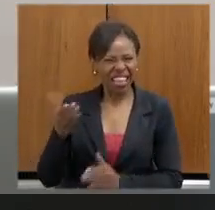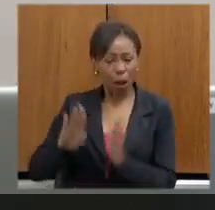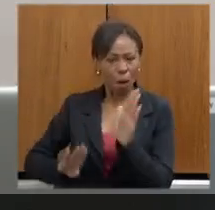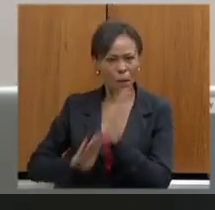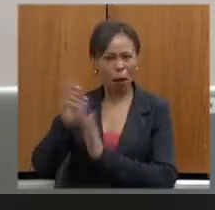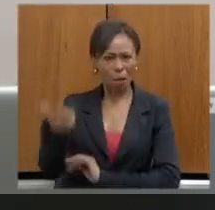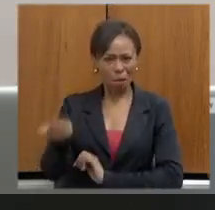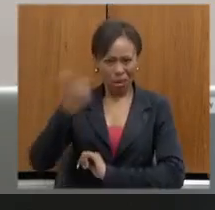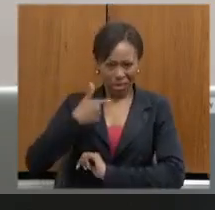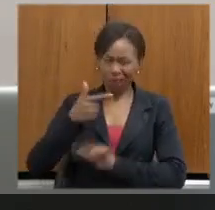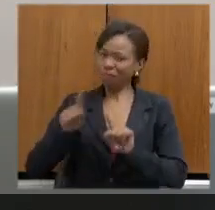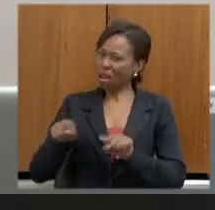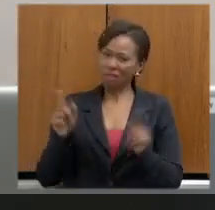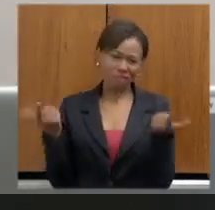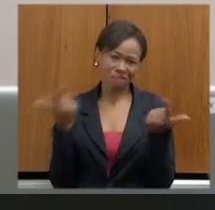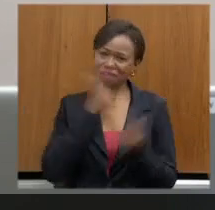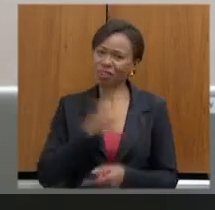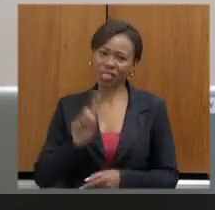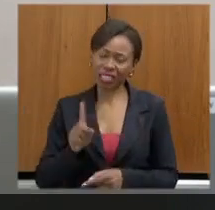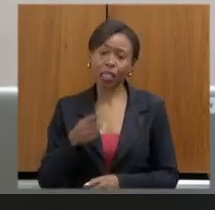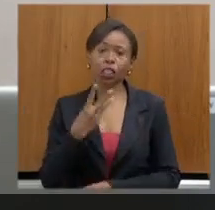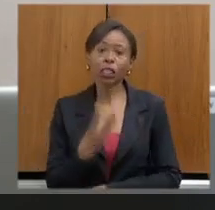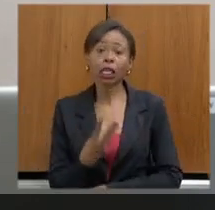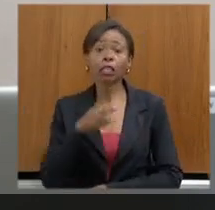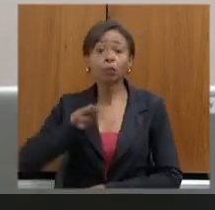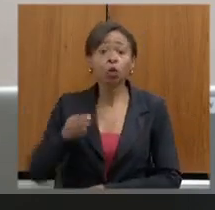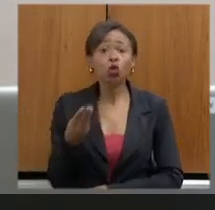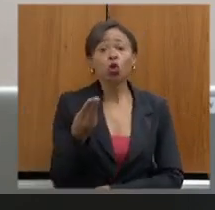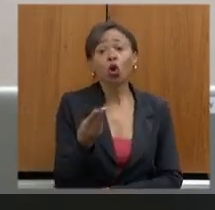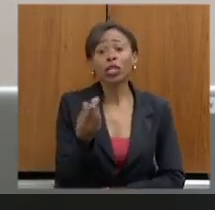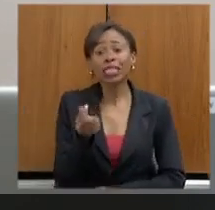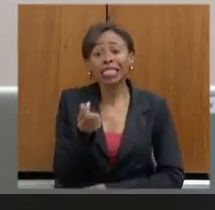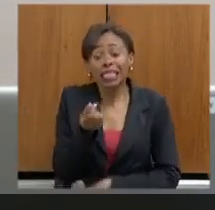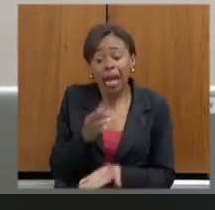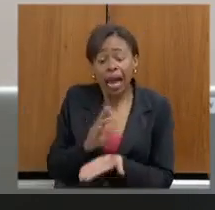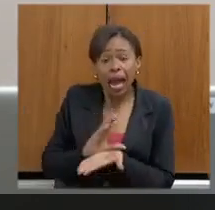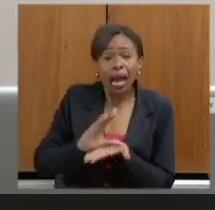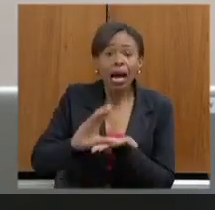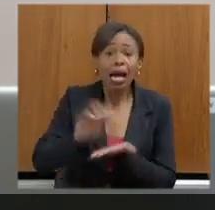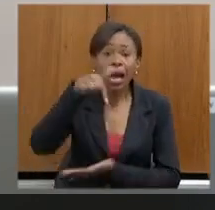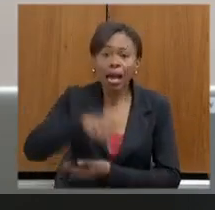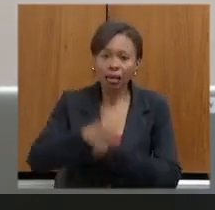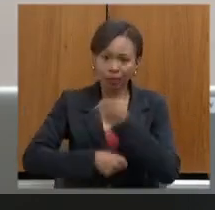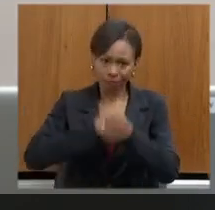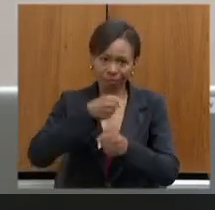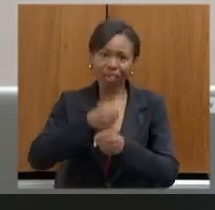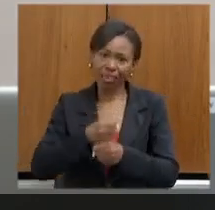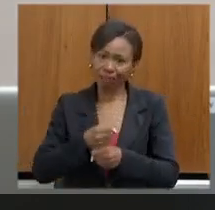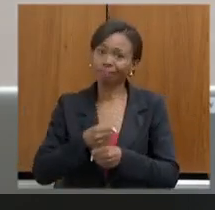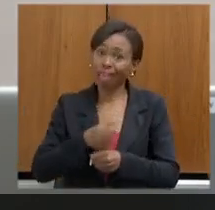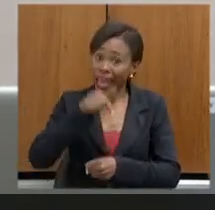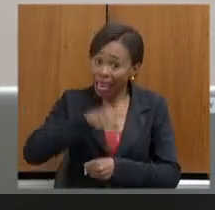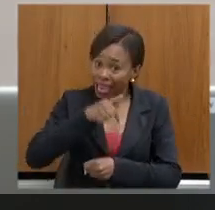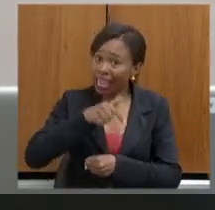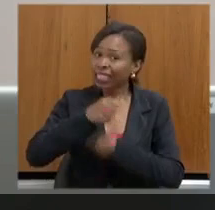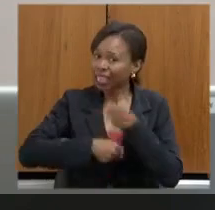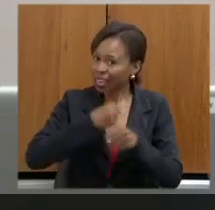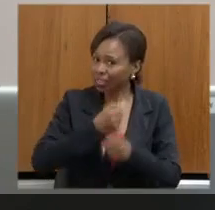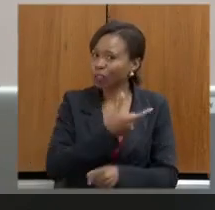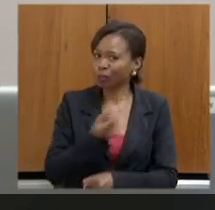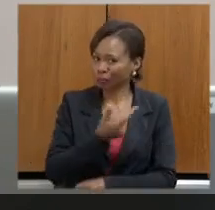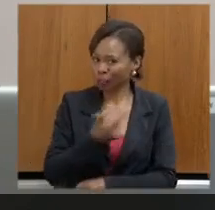mas não deu conta e é da ordem de 3 milhões de reais apenas Este ano eu devo tá apenas este ano